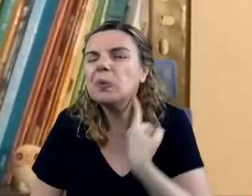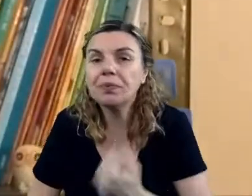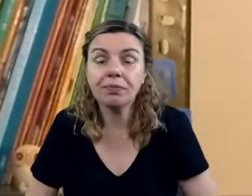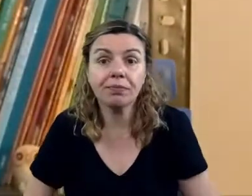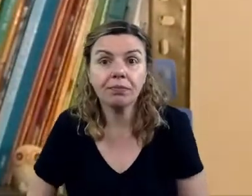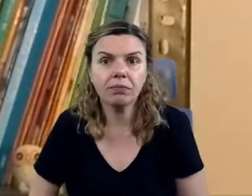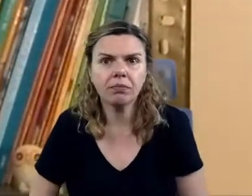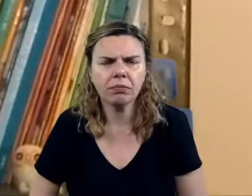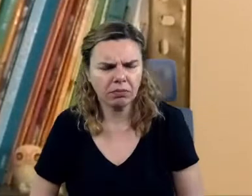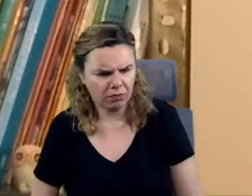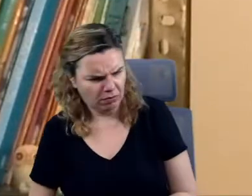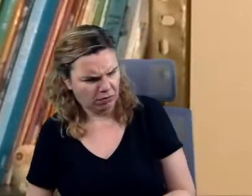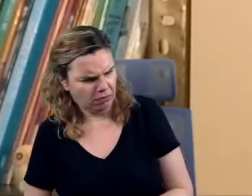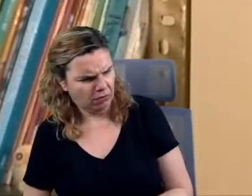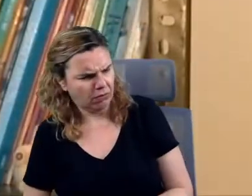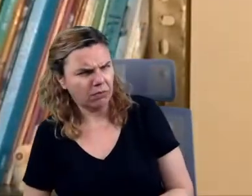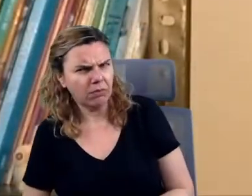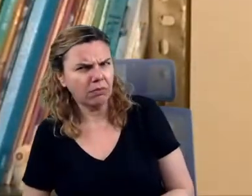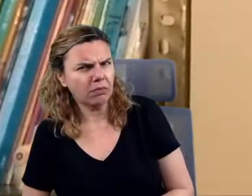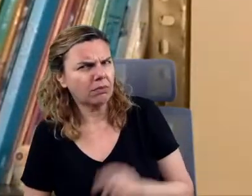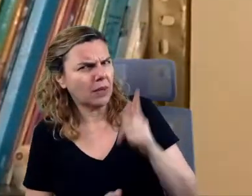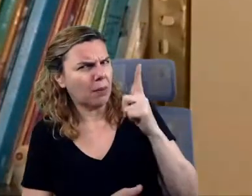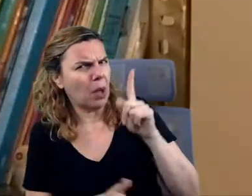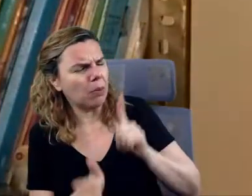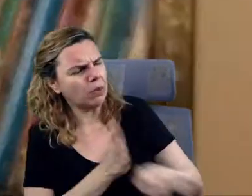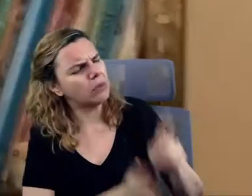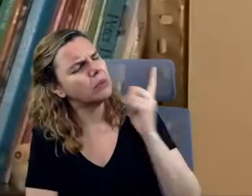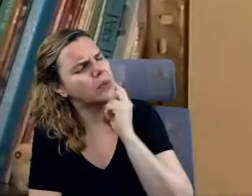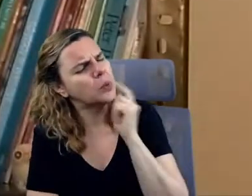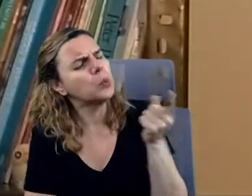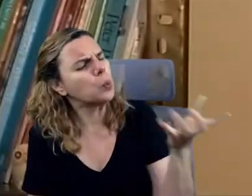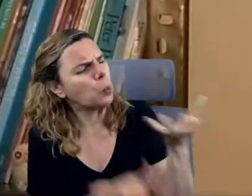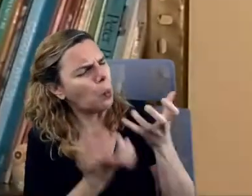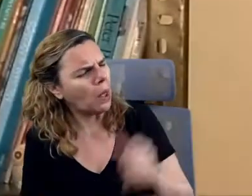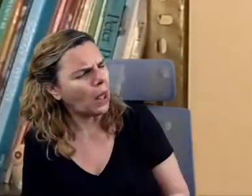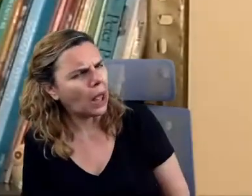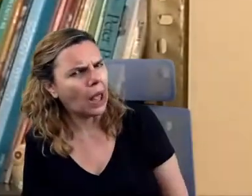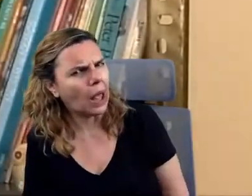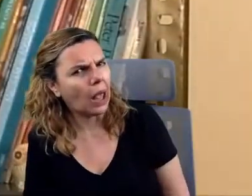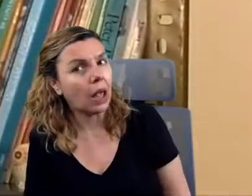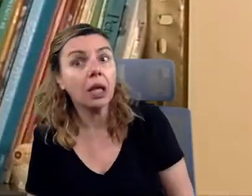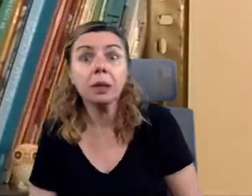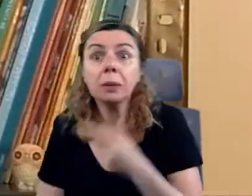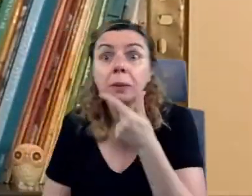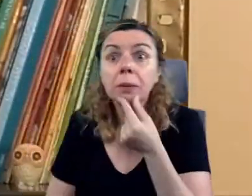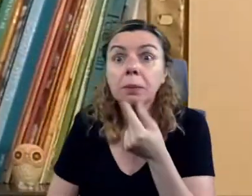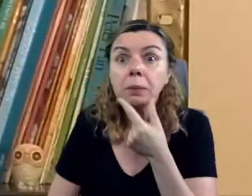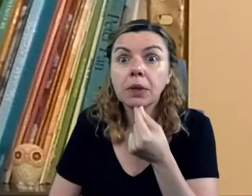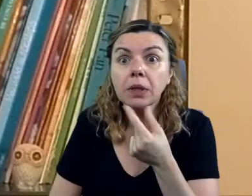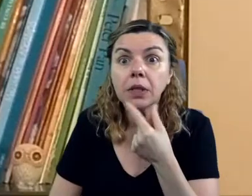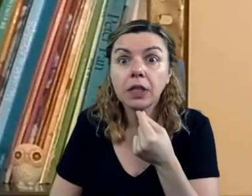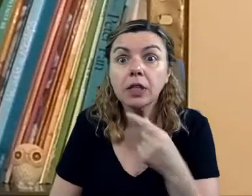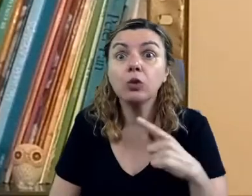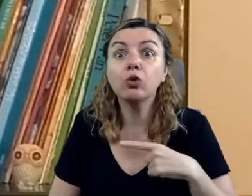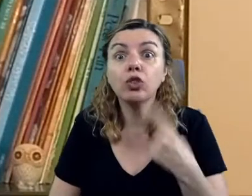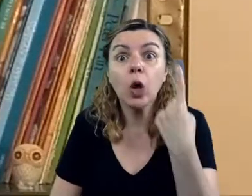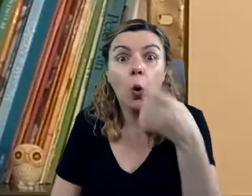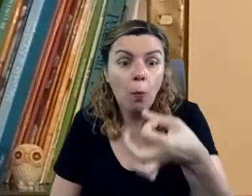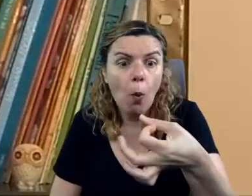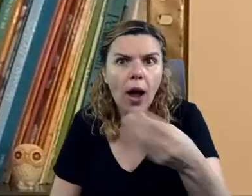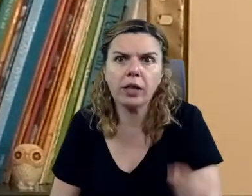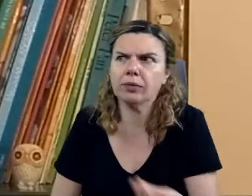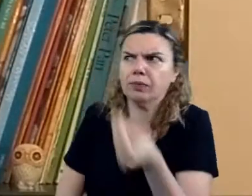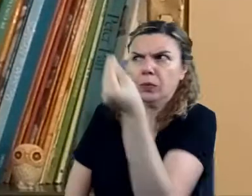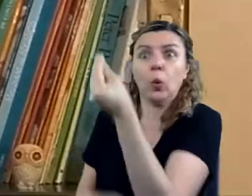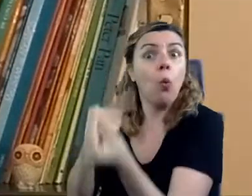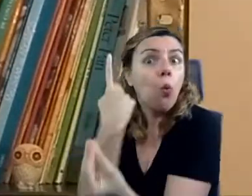cidade. Curioso, Gabriel perguntou: o que você quer? O menino levantou a mão e